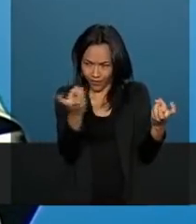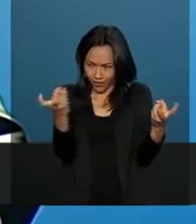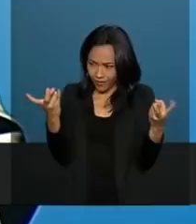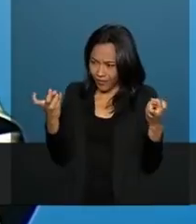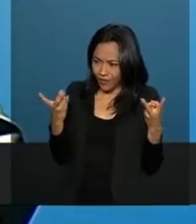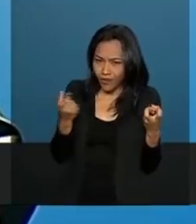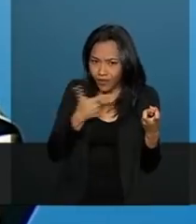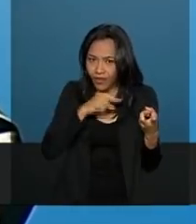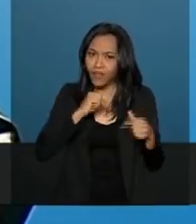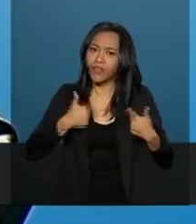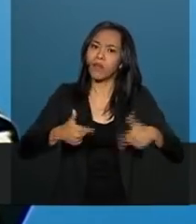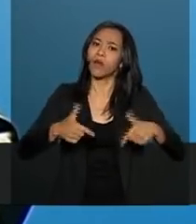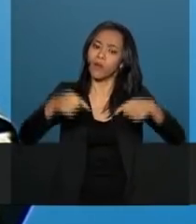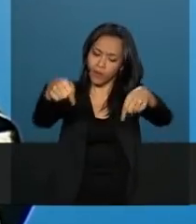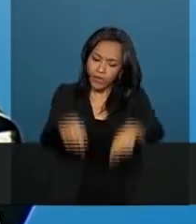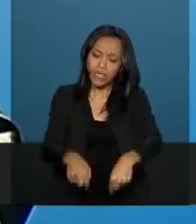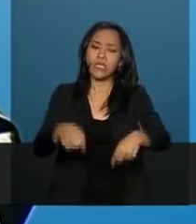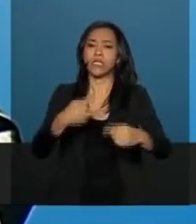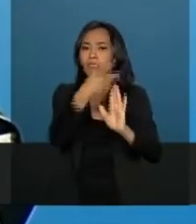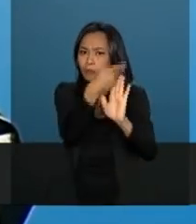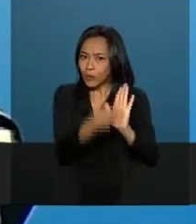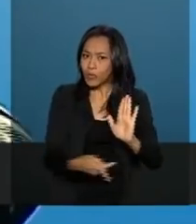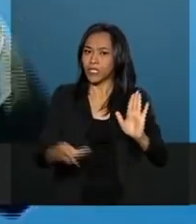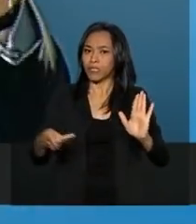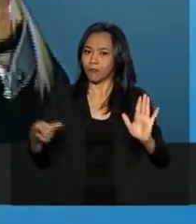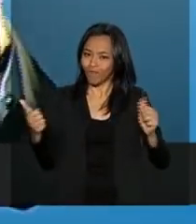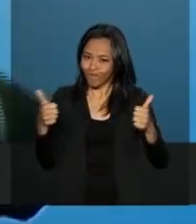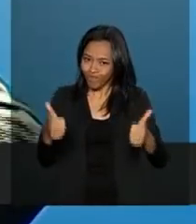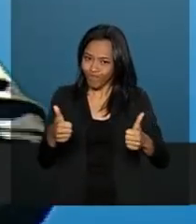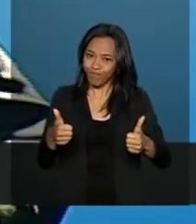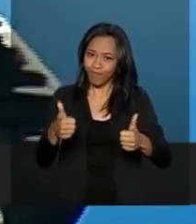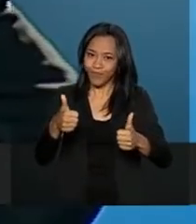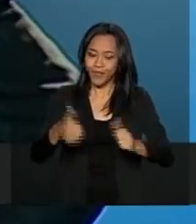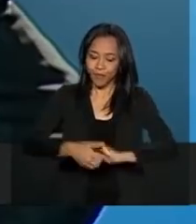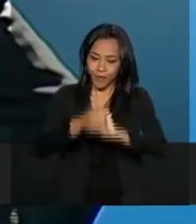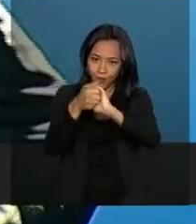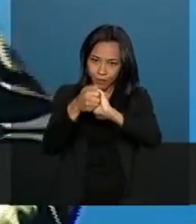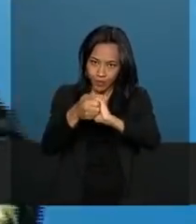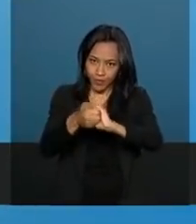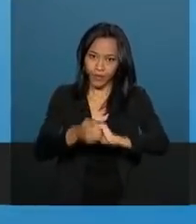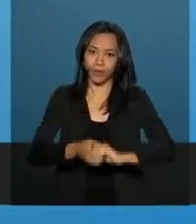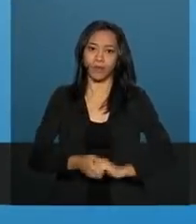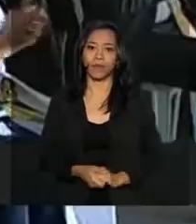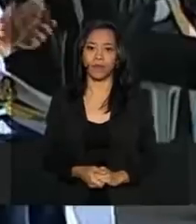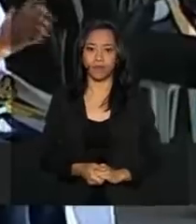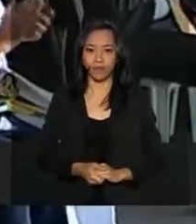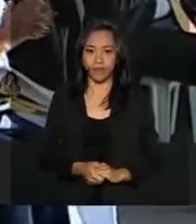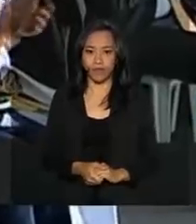trabalharam nesse projeto altamente modernizante. Meus cumprimentos a todos.